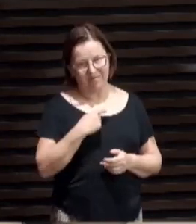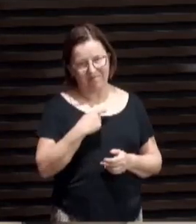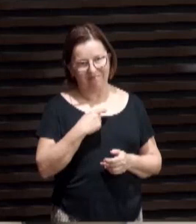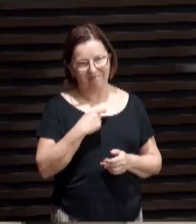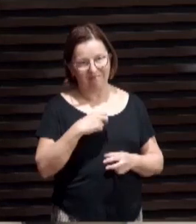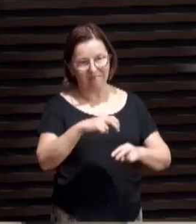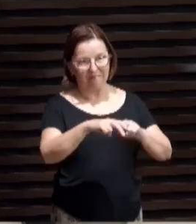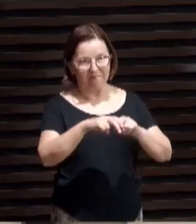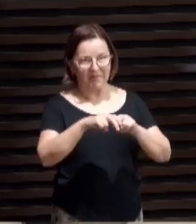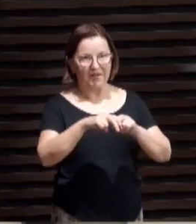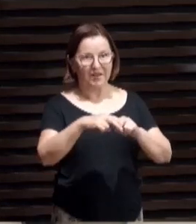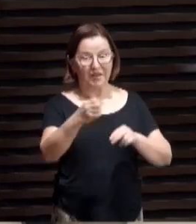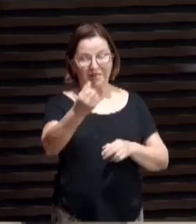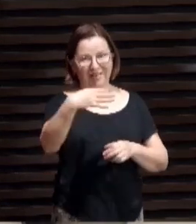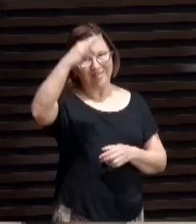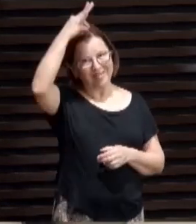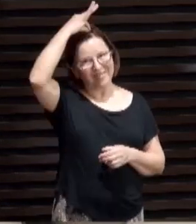revelação do Espírito Santo.